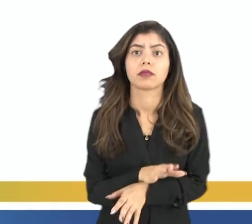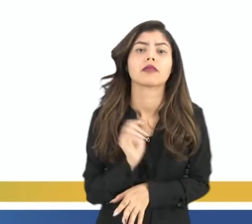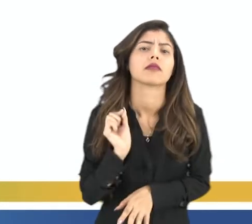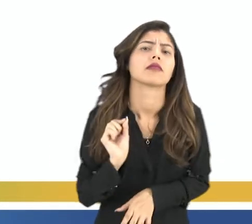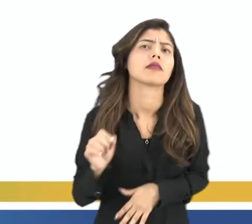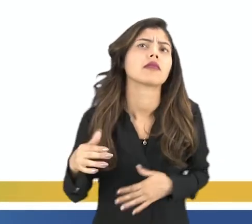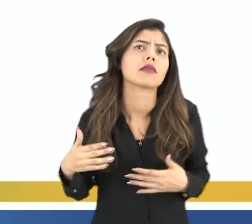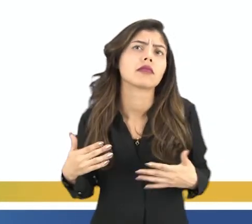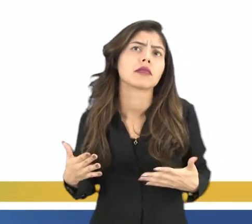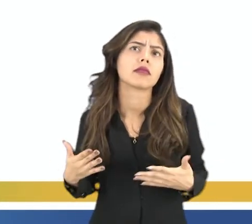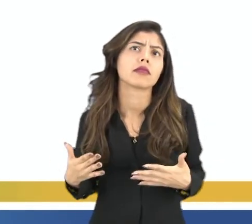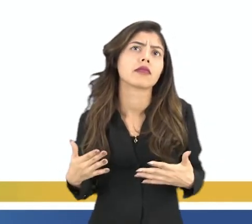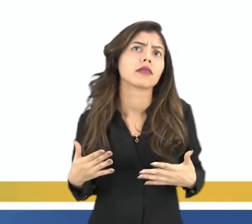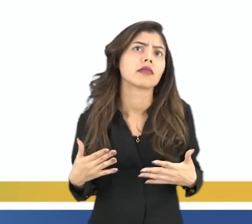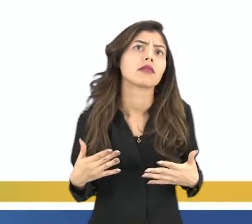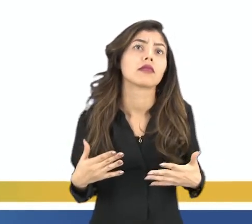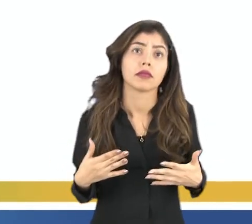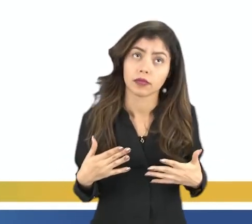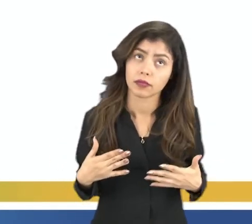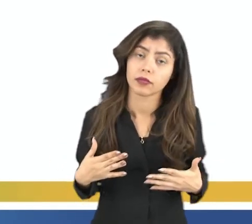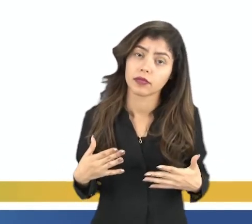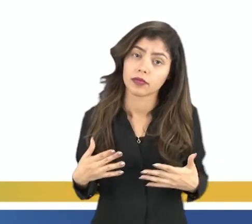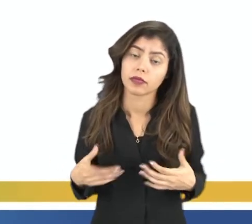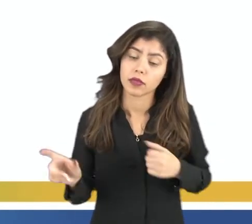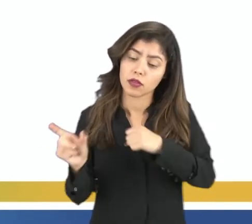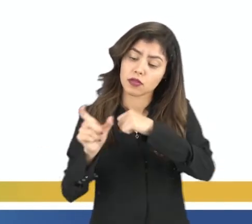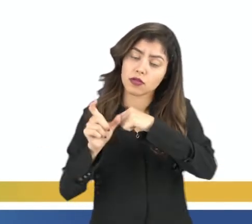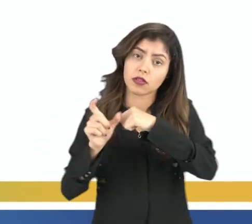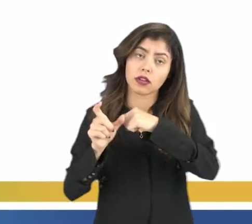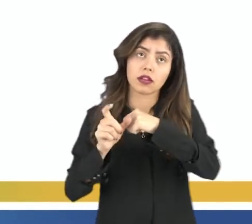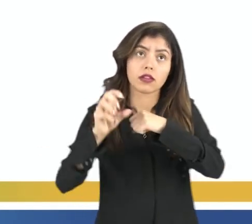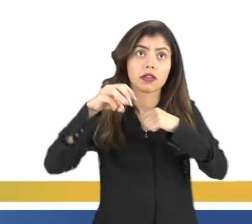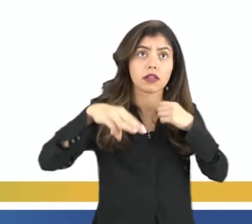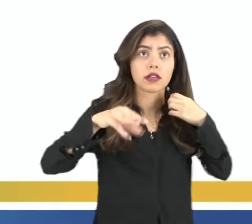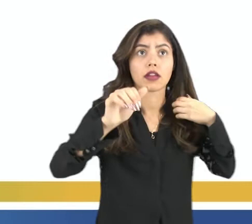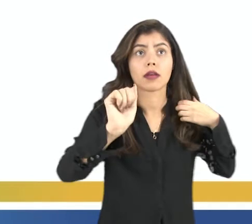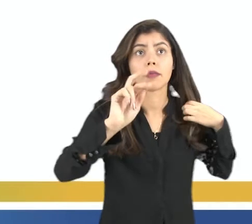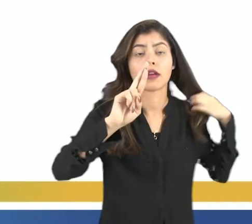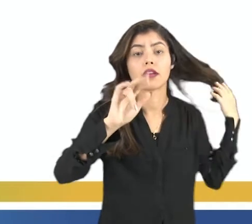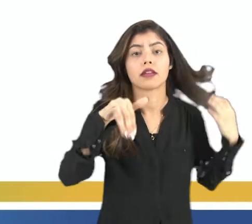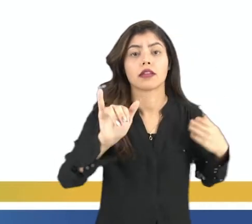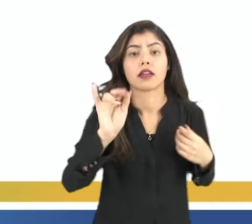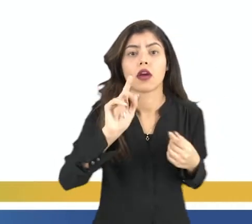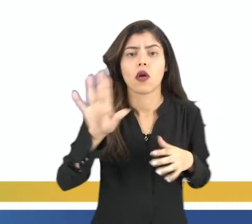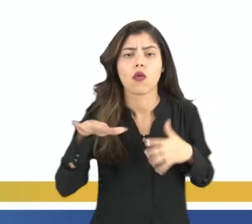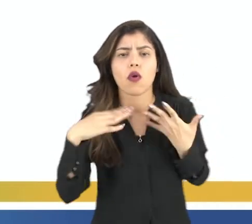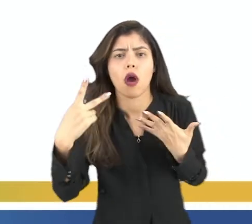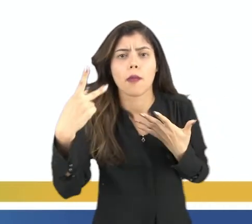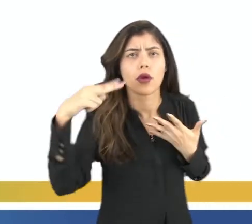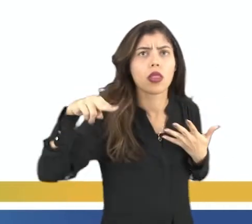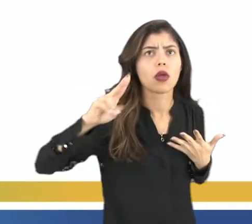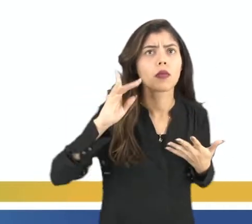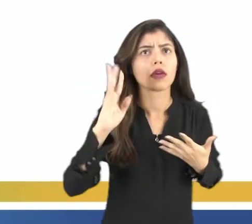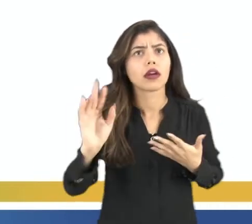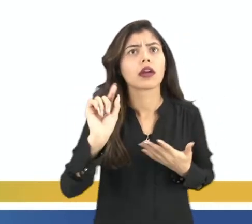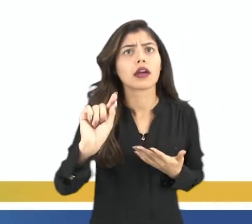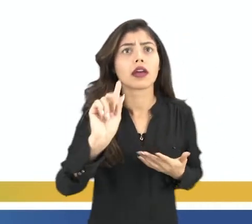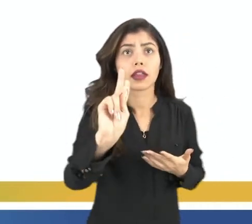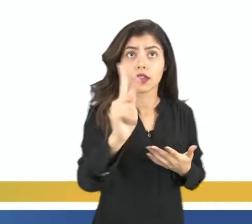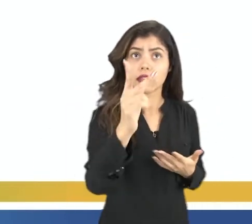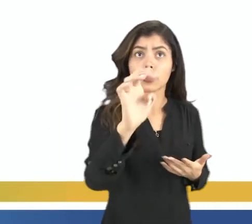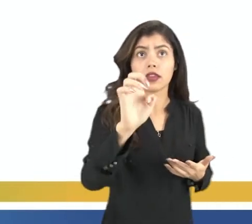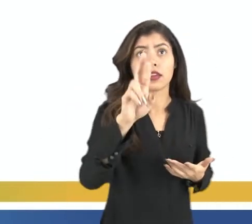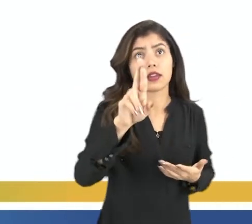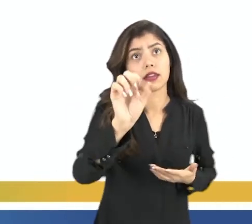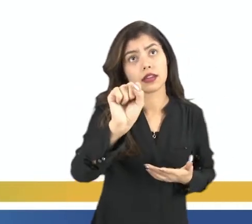sujeito? É Mary Ann. É she. Qual é o pronome reflexivo que combina para she?